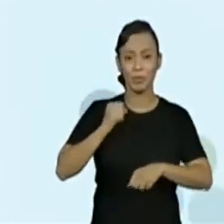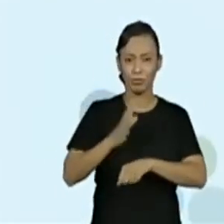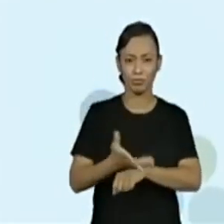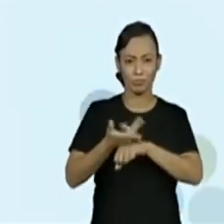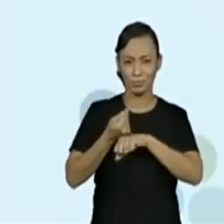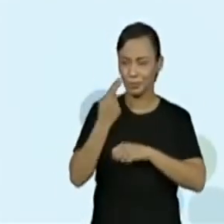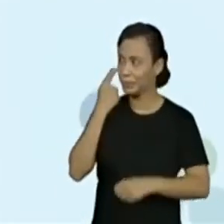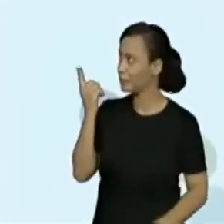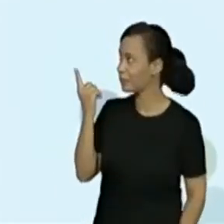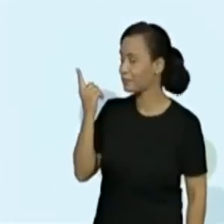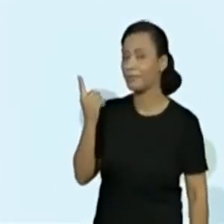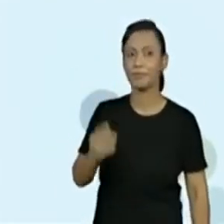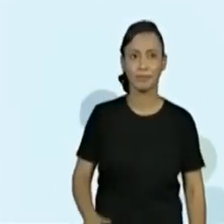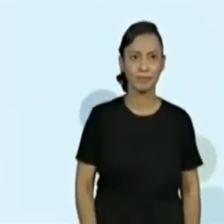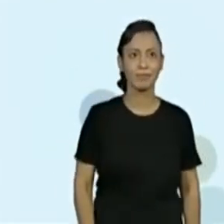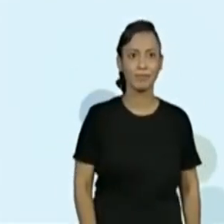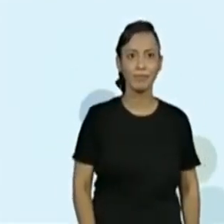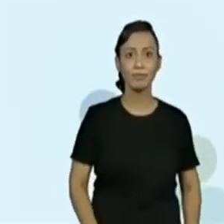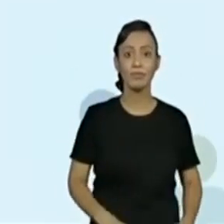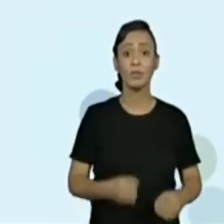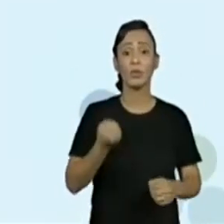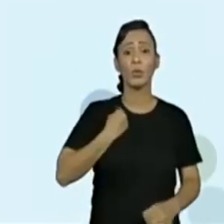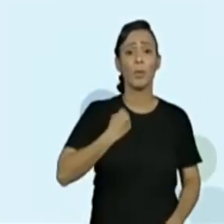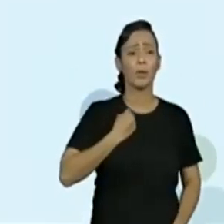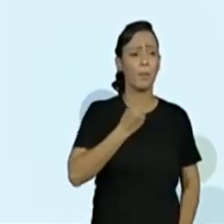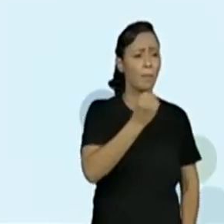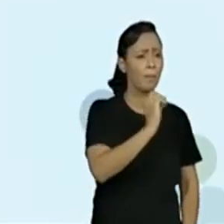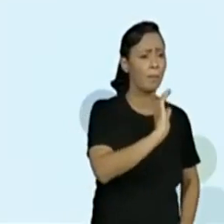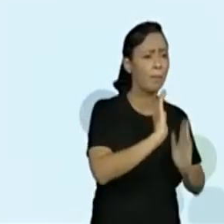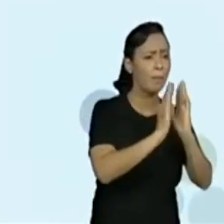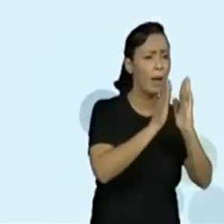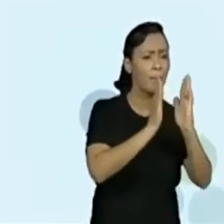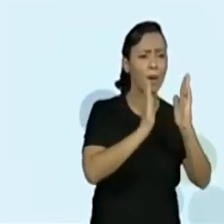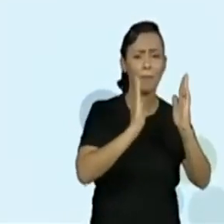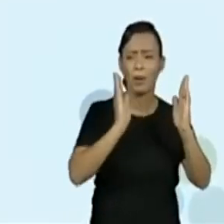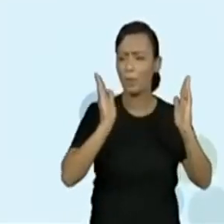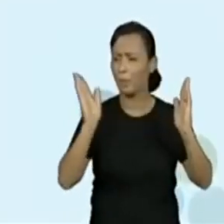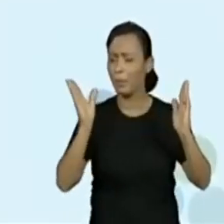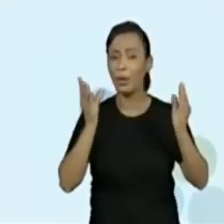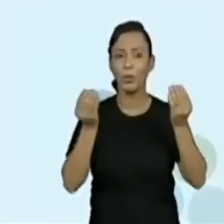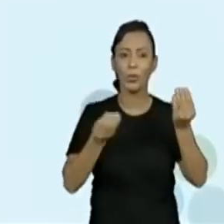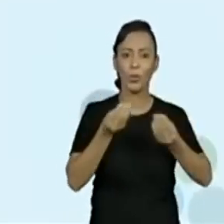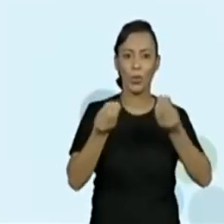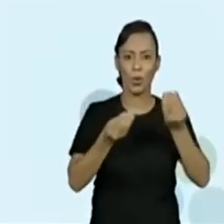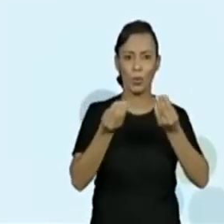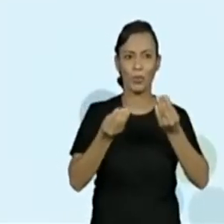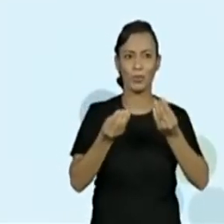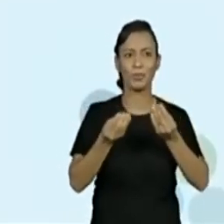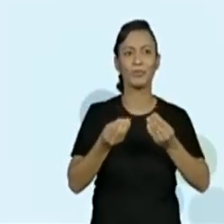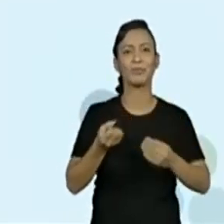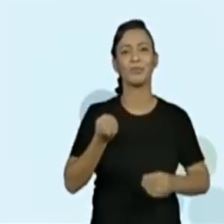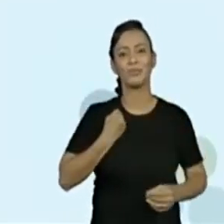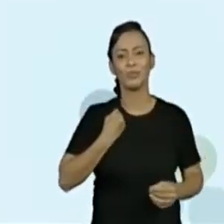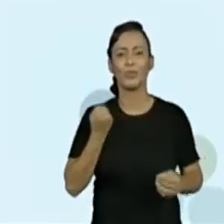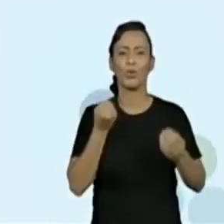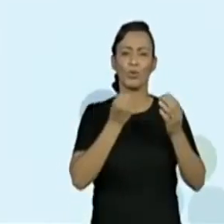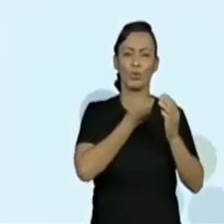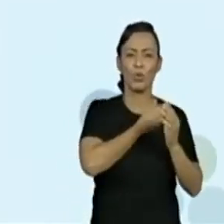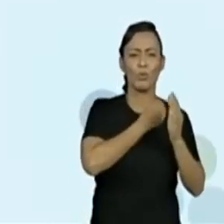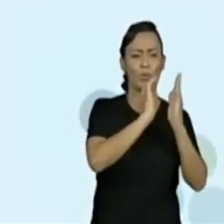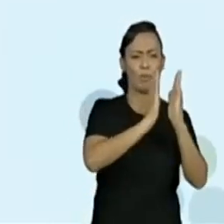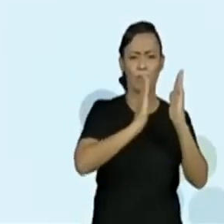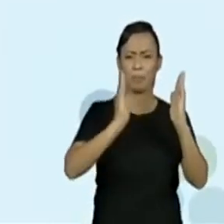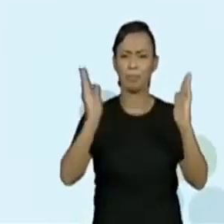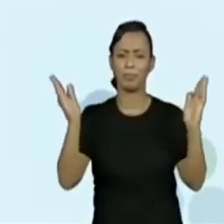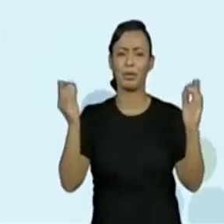lá? Sequência de números. Isso mesmo, sequência didática 2, números, coleções,